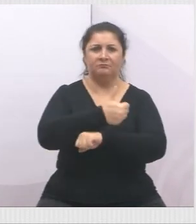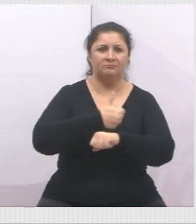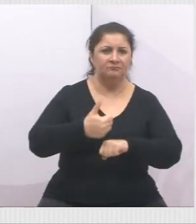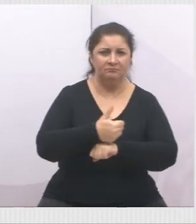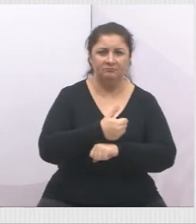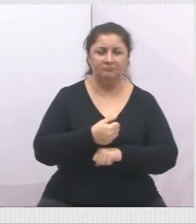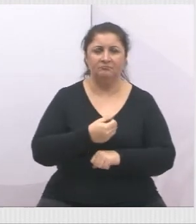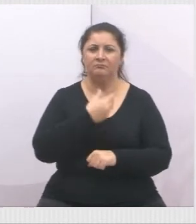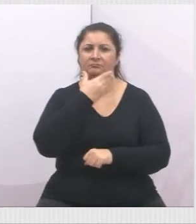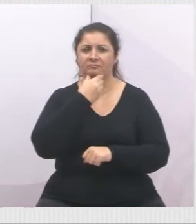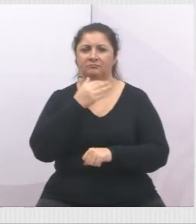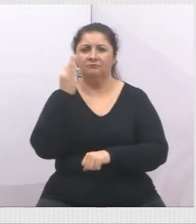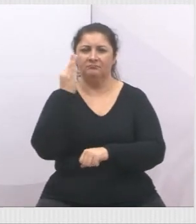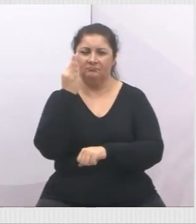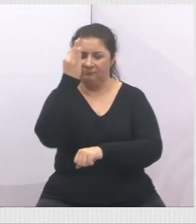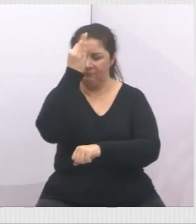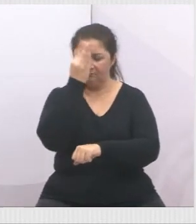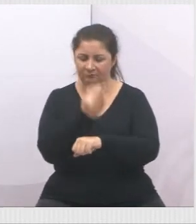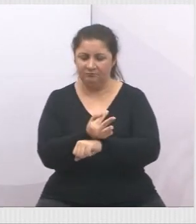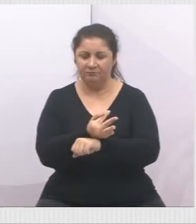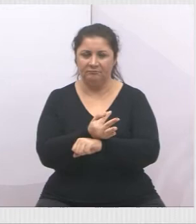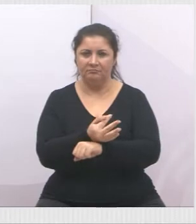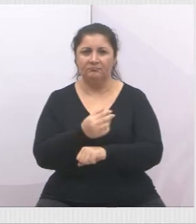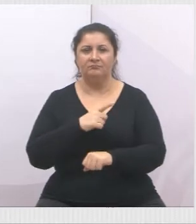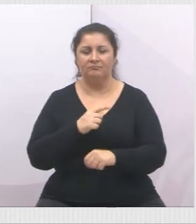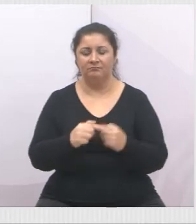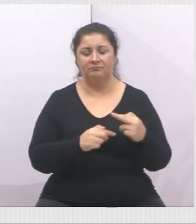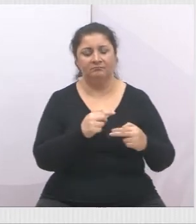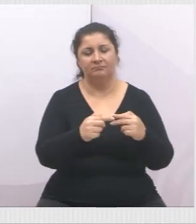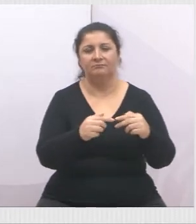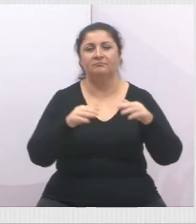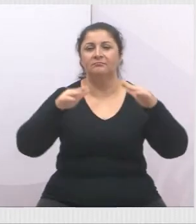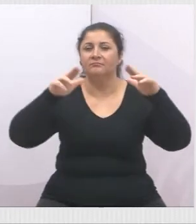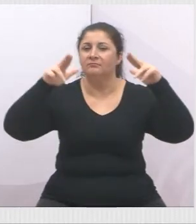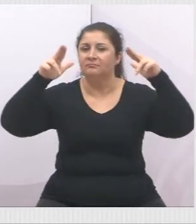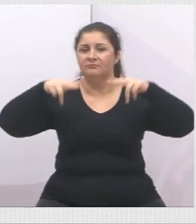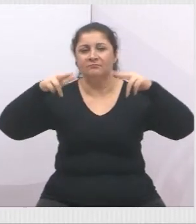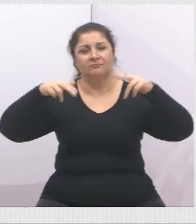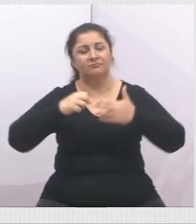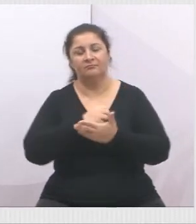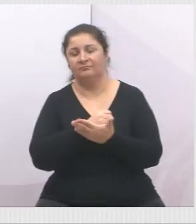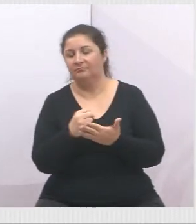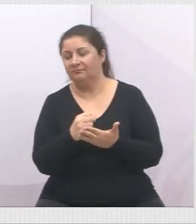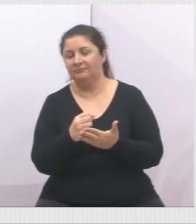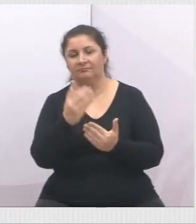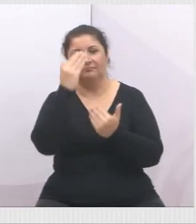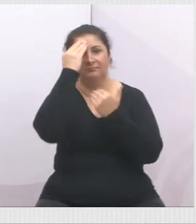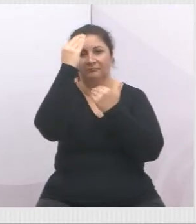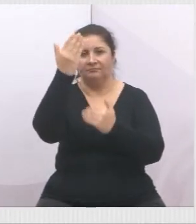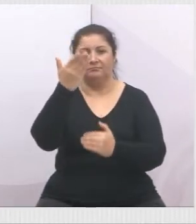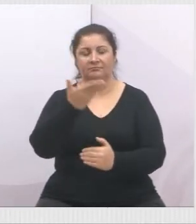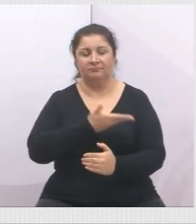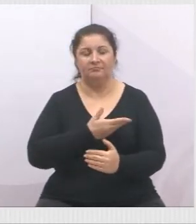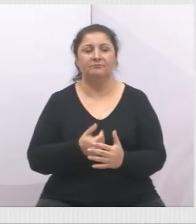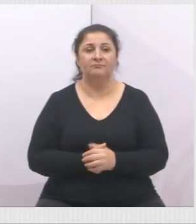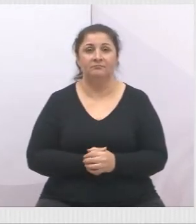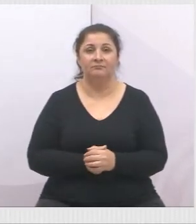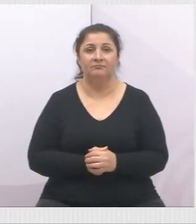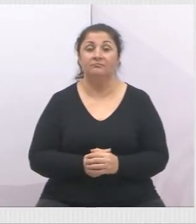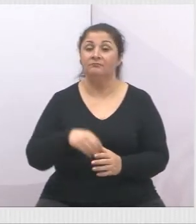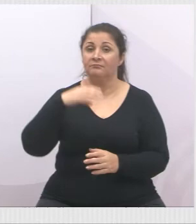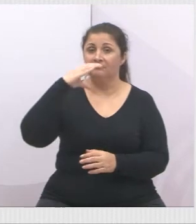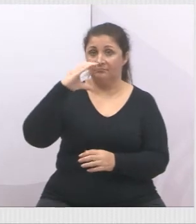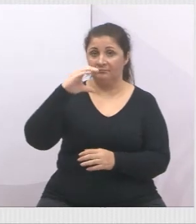continua produzindo frutos. Nada vai apagar. Obrigada, amigo. Carlos